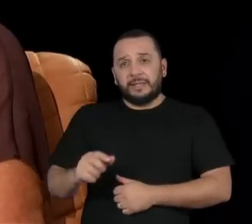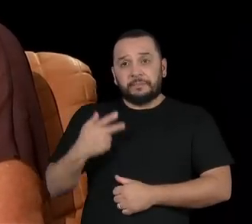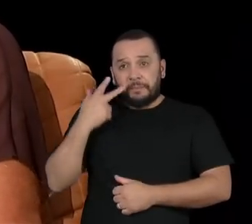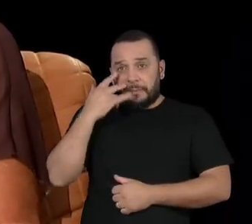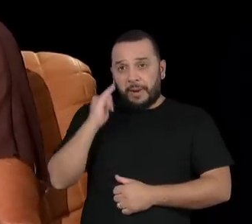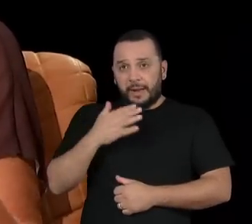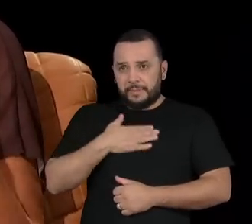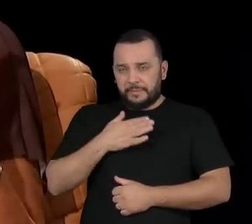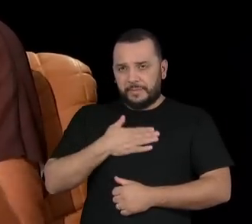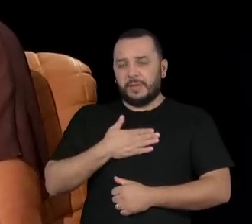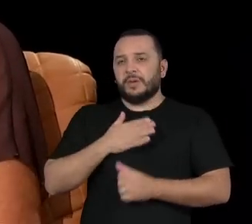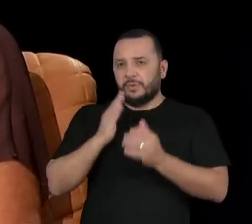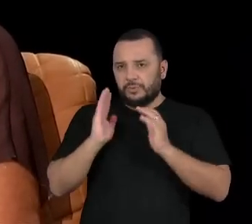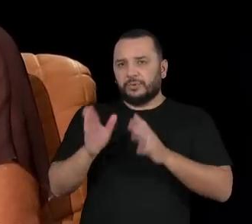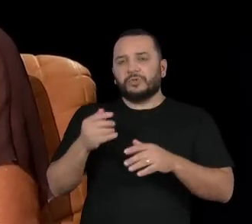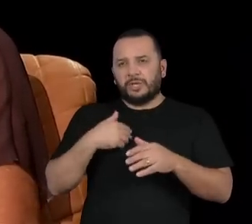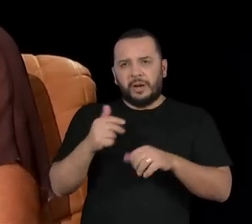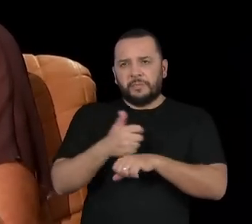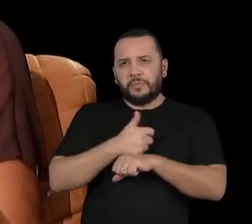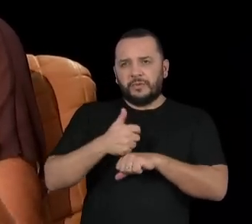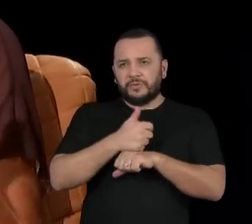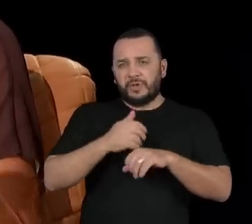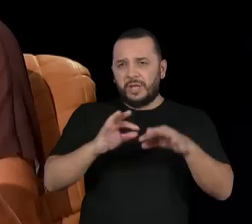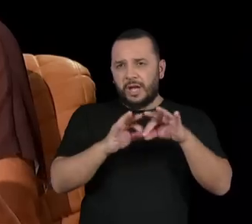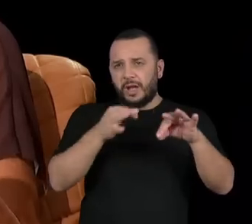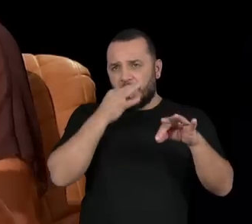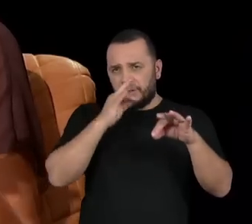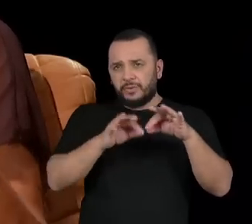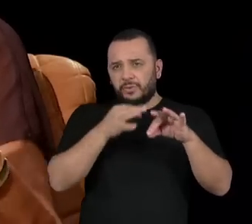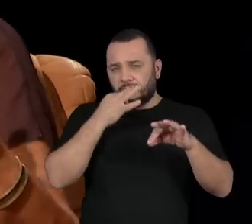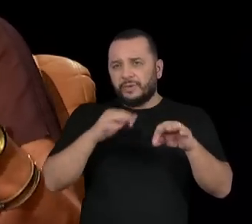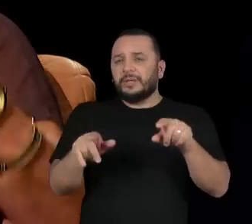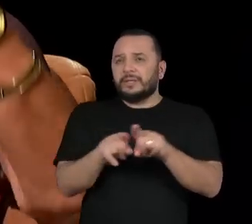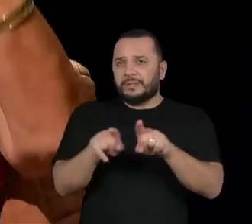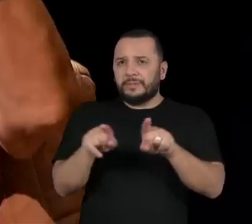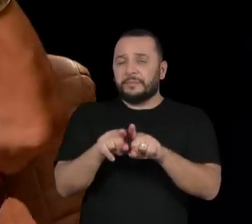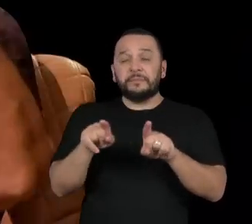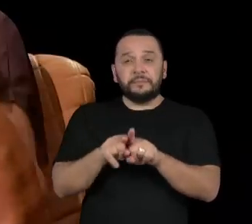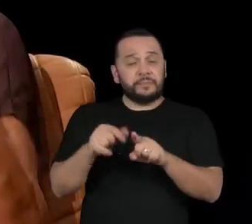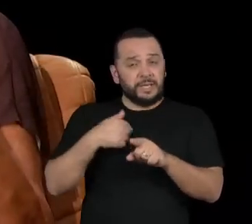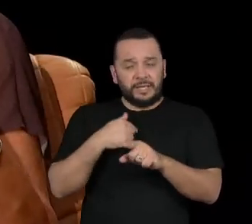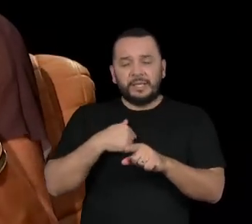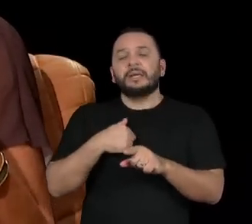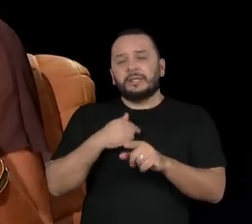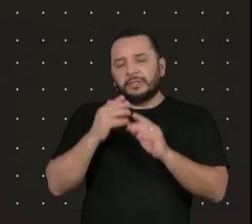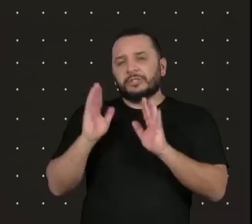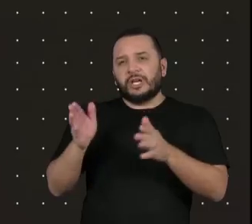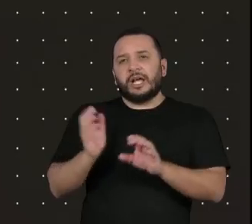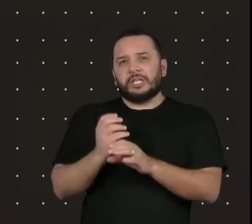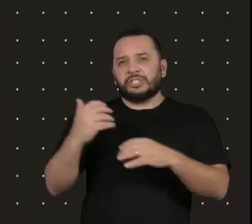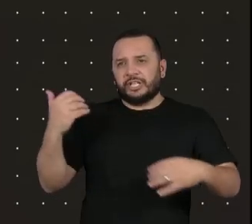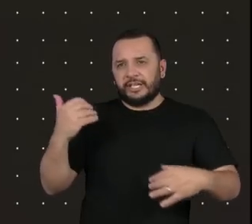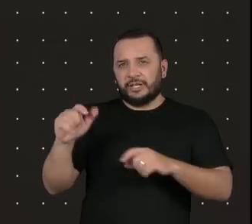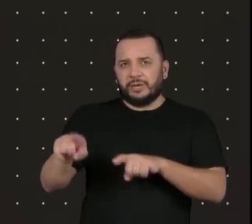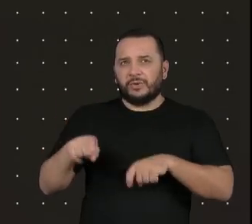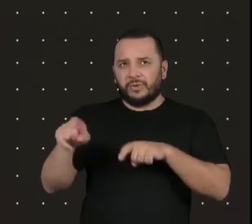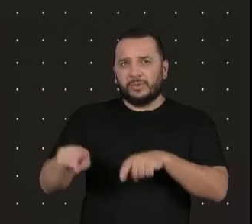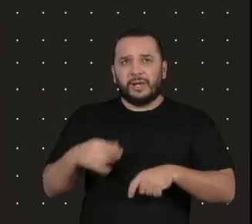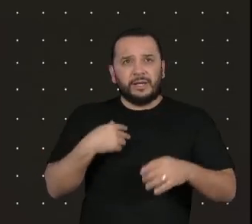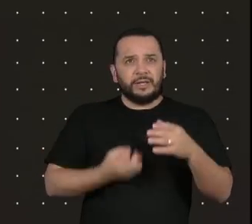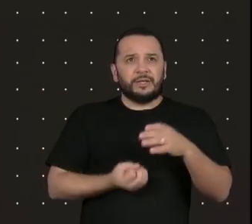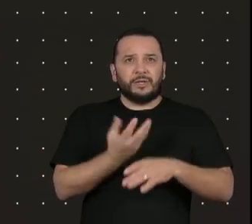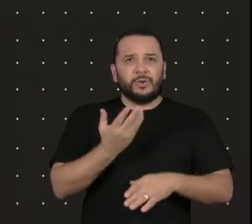agrônomo. Foram para Caxias do Sul e o que aconteceu? Fundaram a primeira cooperativa brasileira,